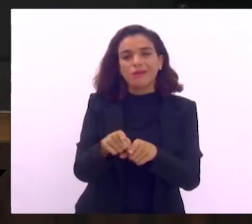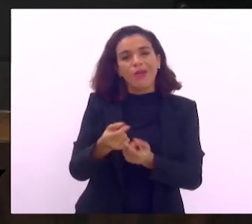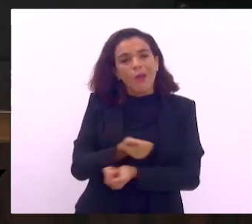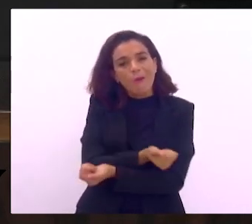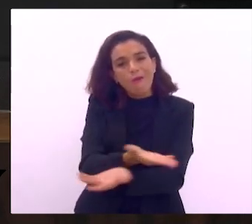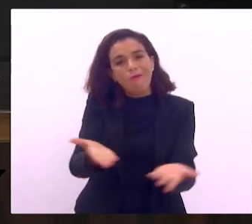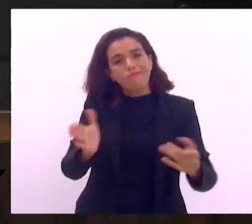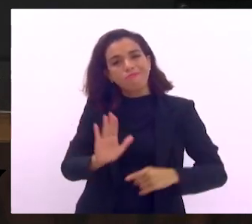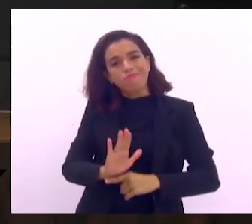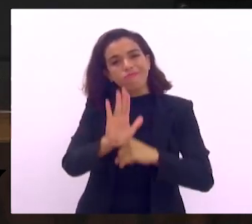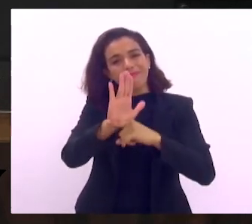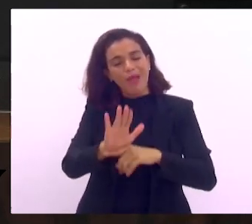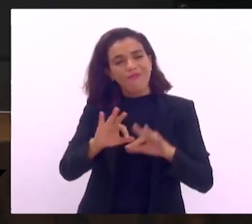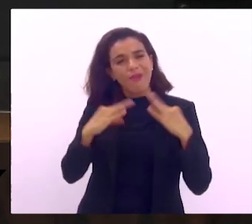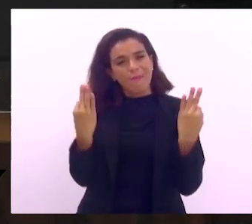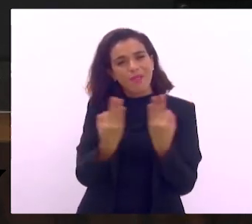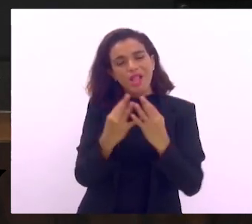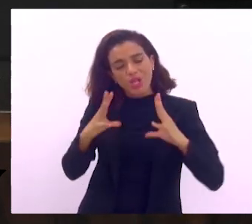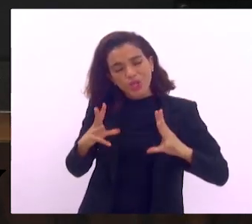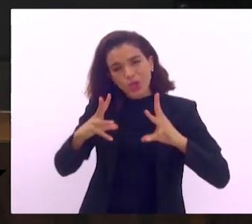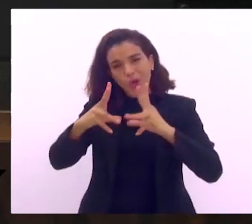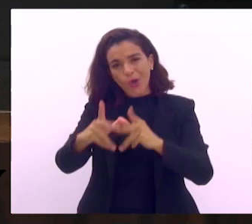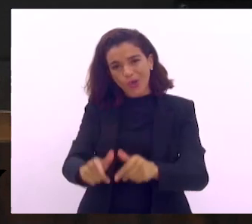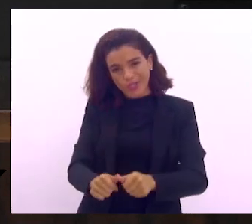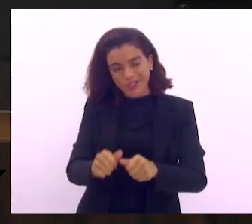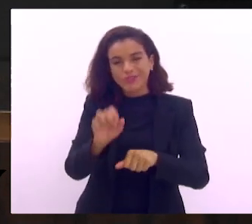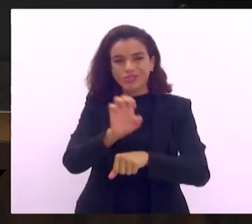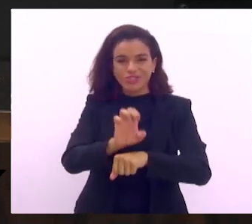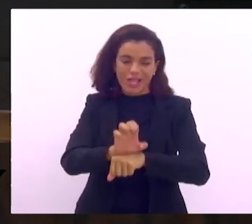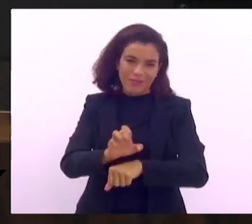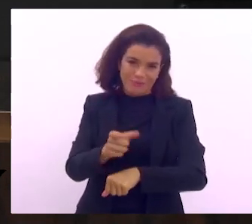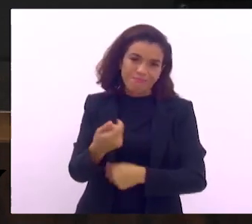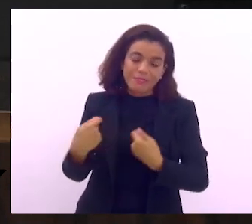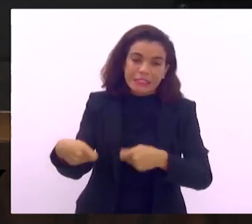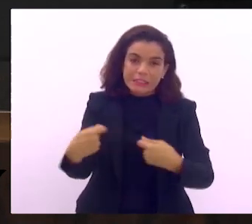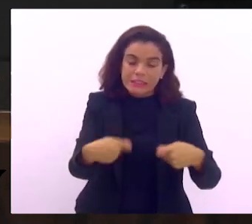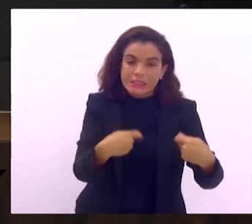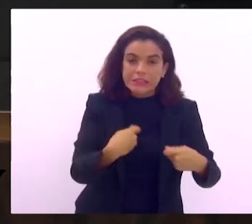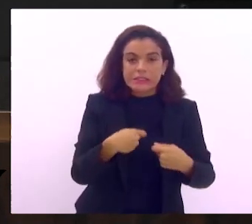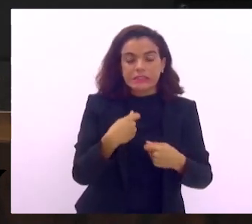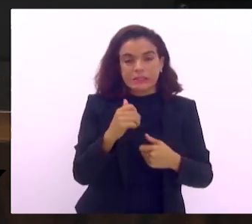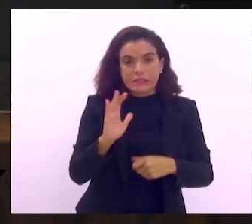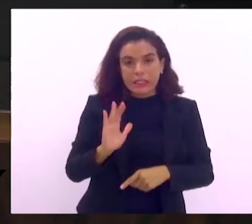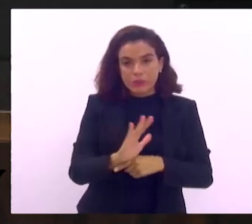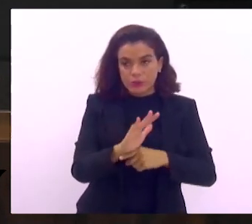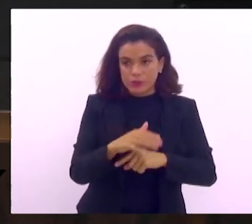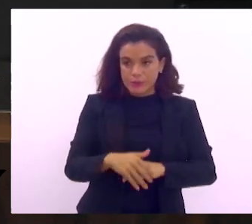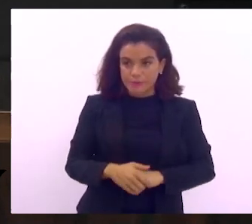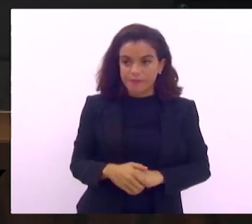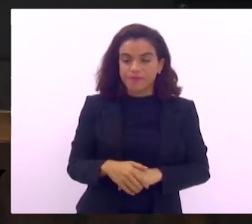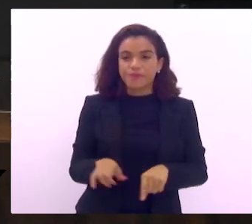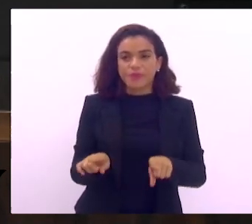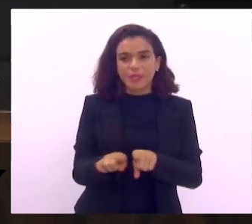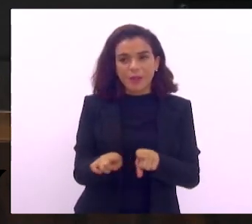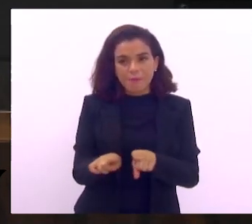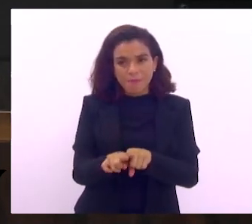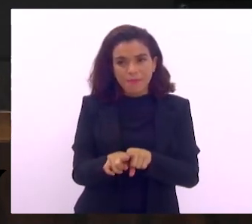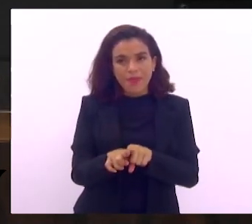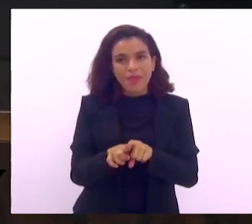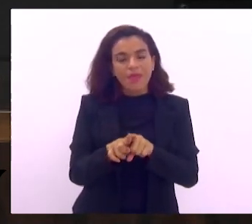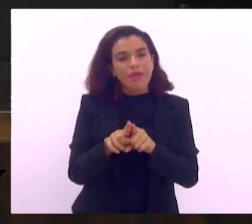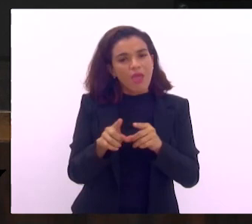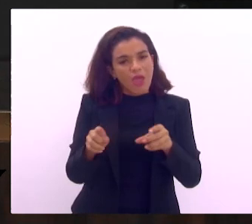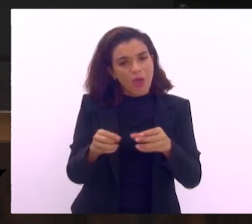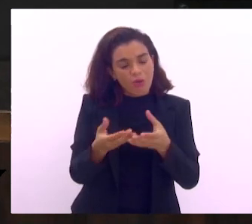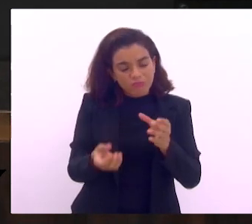para todos nós, para nossas famílias, vai ser para o nosso estado que está precisando muito de ajuda. E de antemão já abro essa comissão